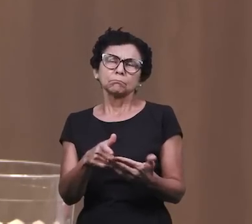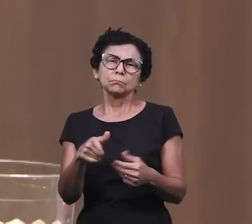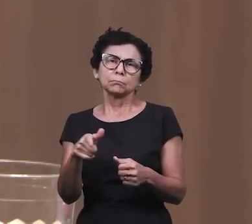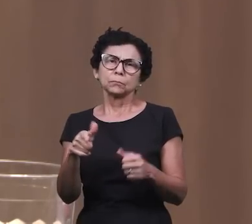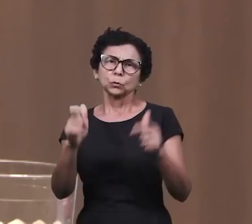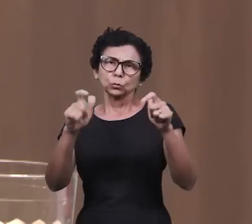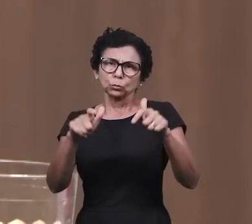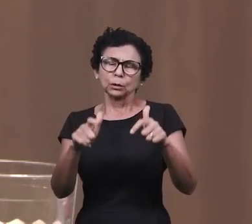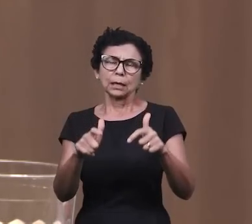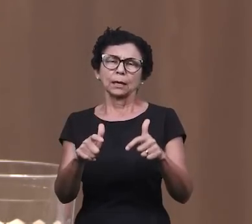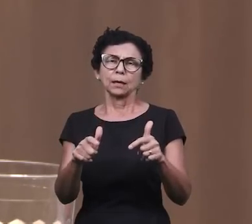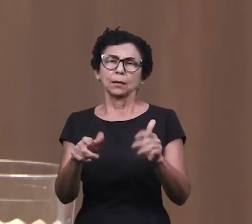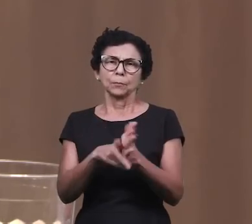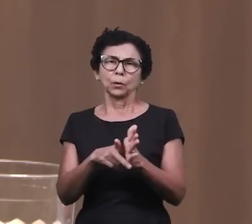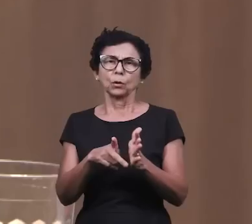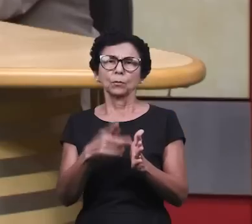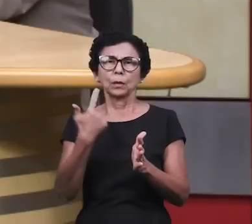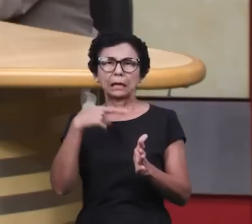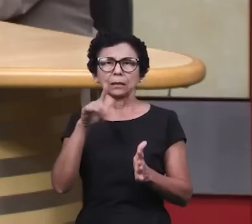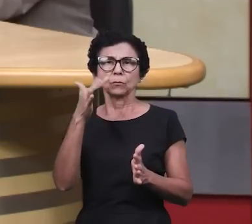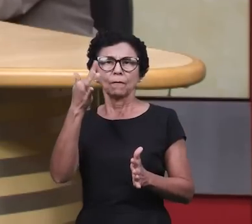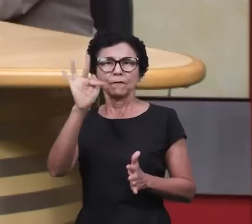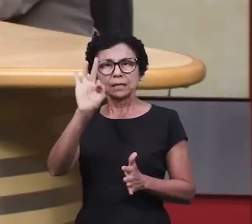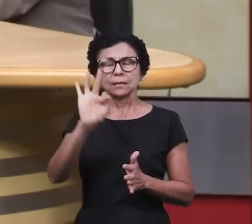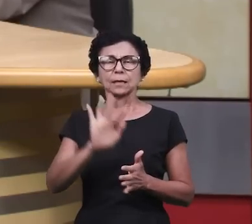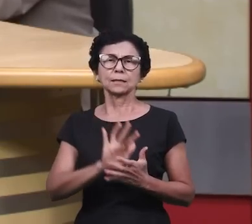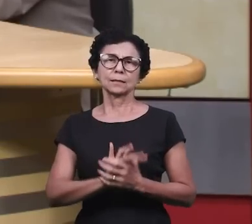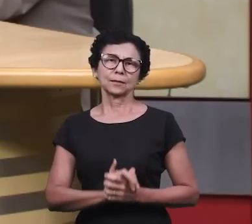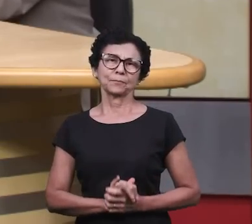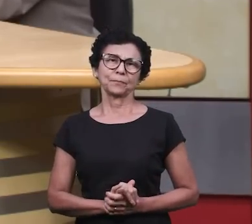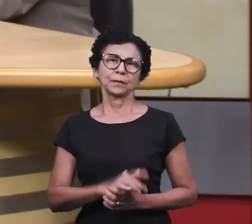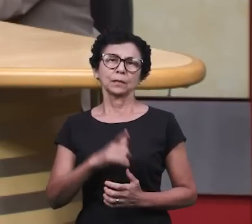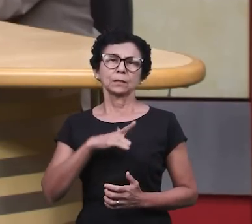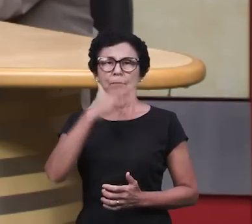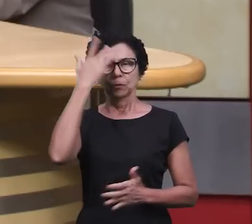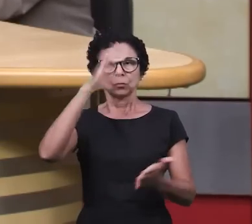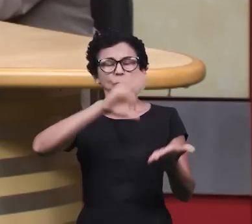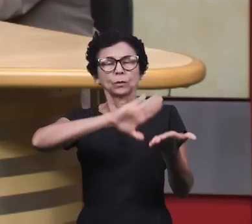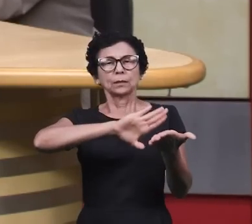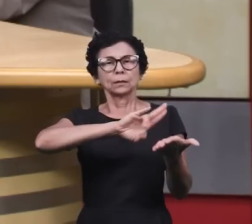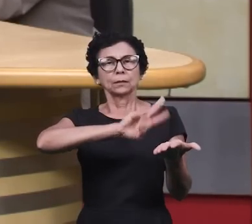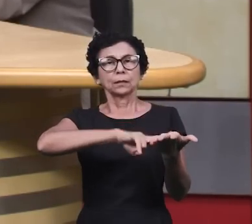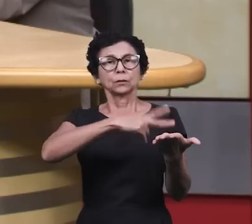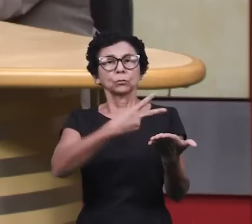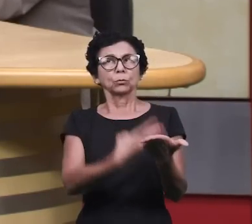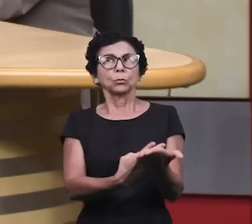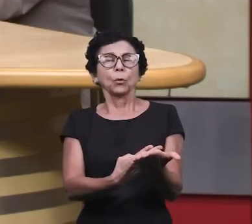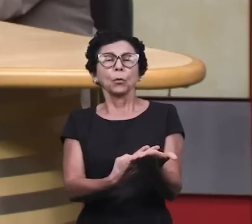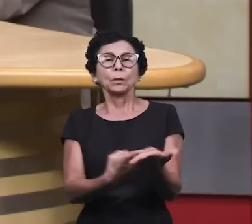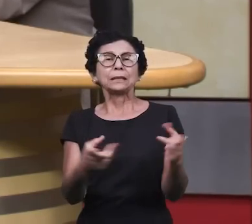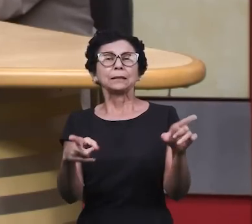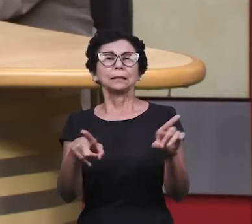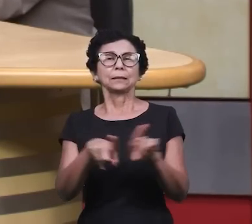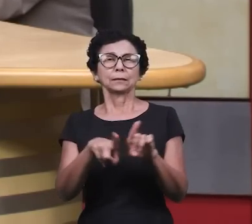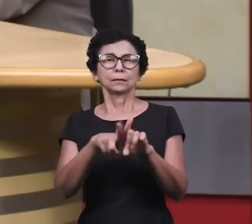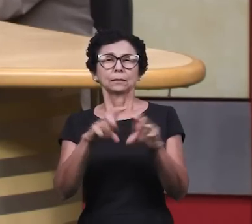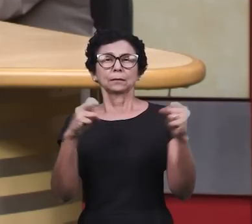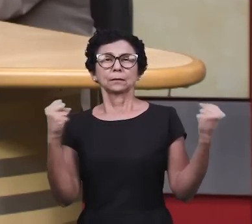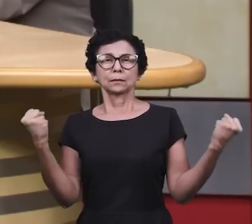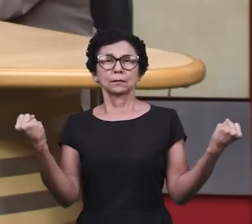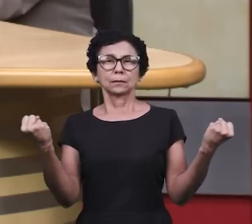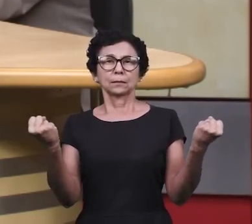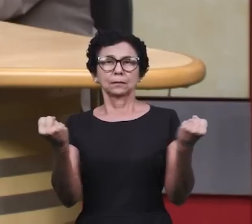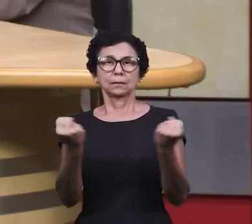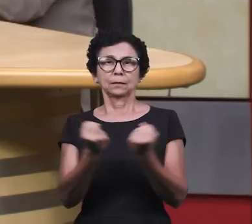francesa, eles tinham um tradutor para francês e, por coincidência, naquele seminário, eles tinham acabado de realizar